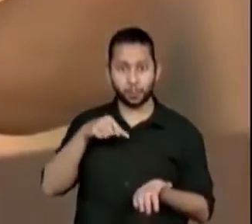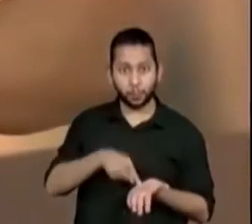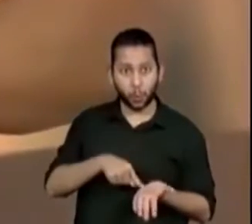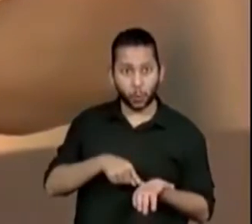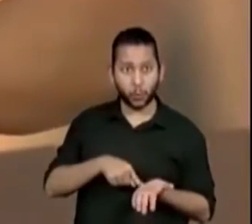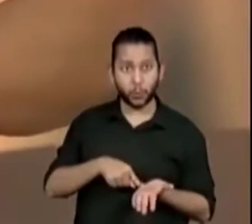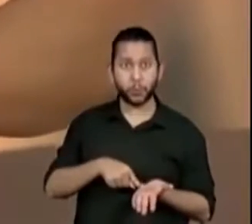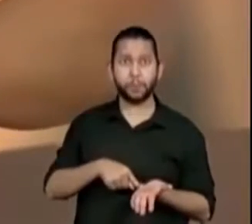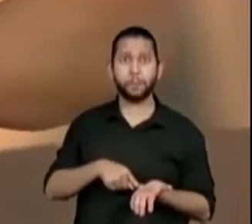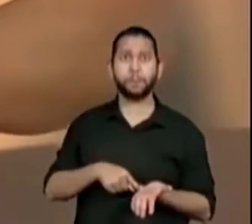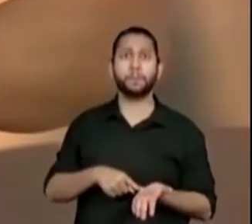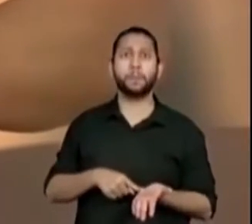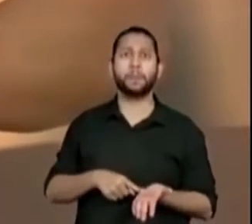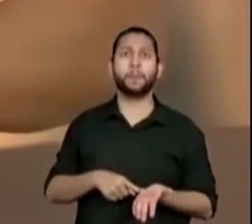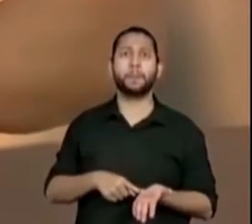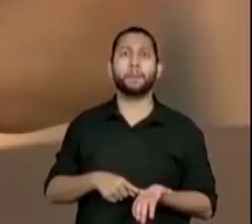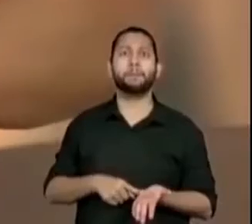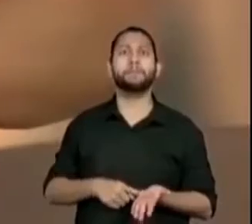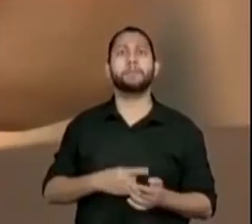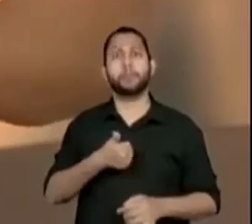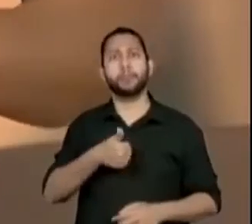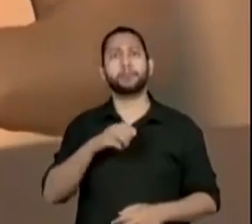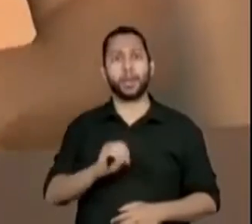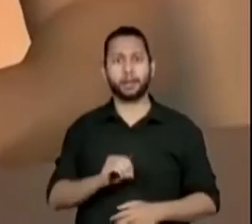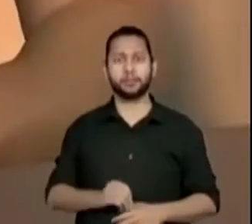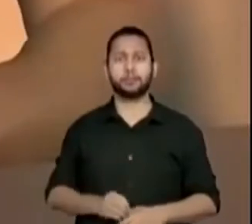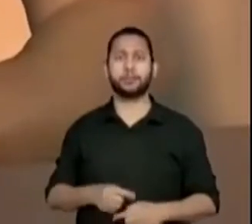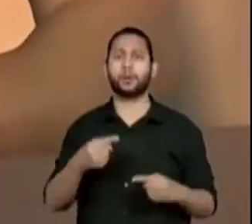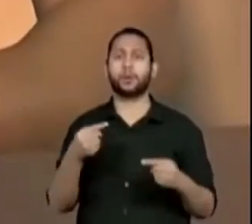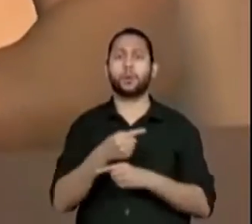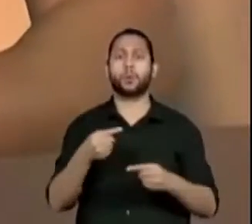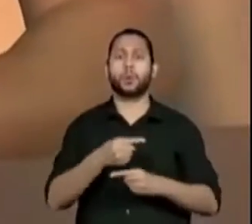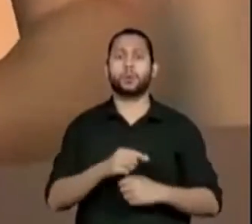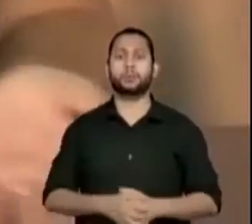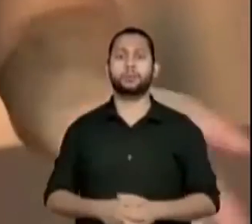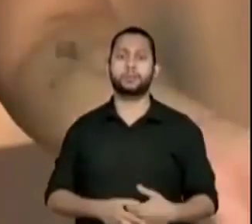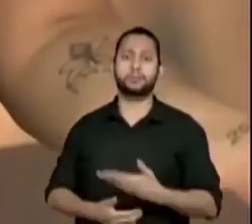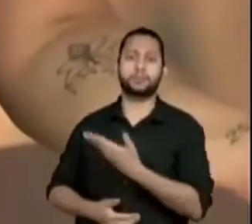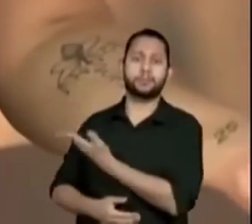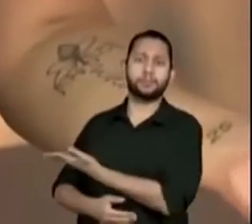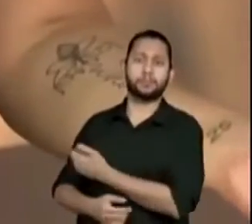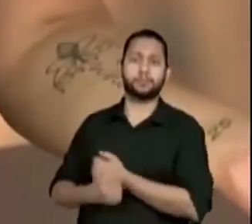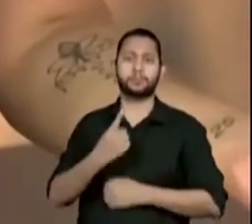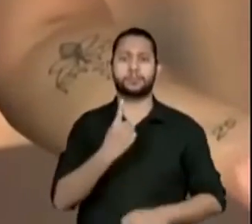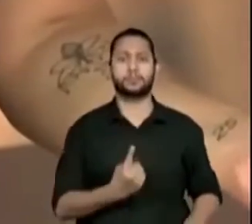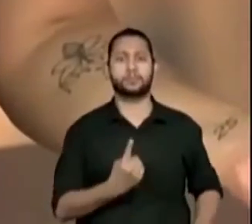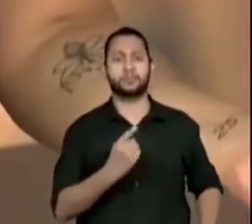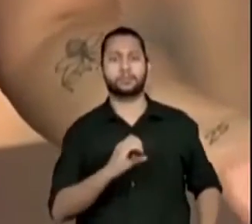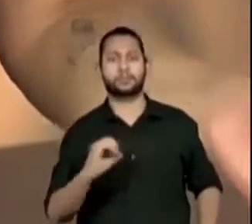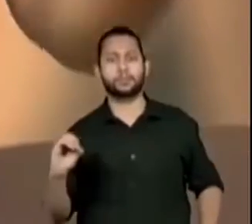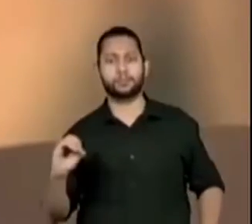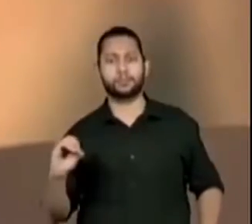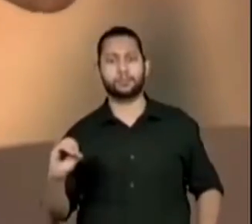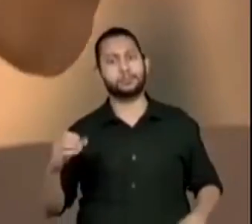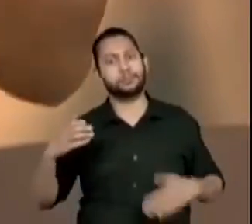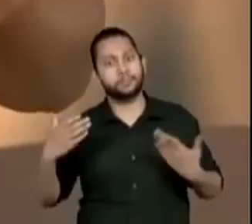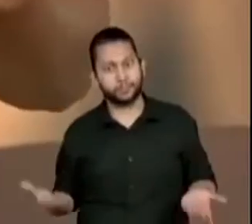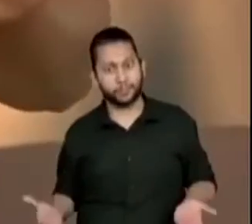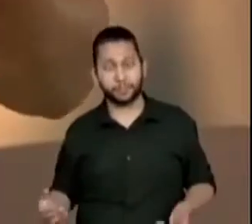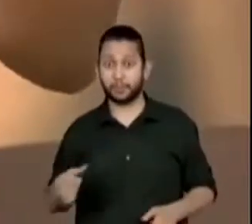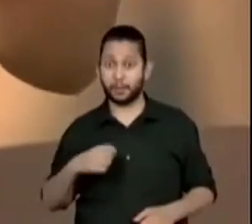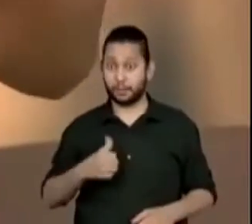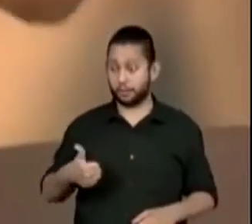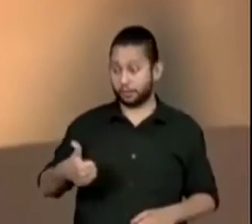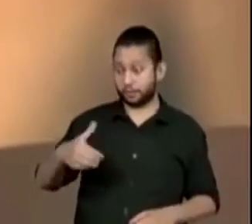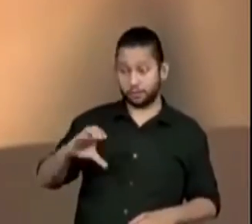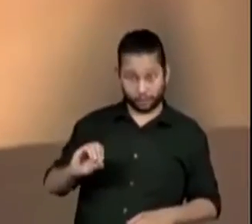lá, vezes 10. E aí, temos o 100. Pronto. Então, eu tinha